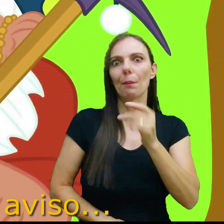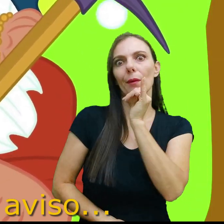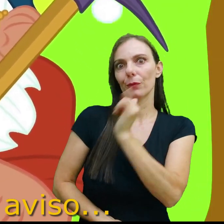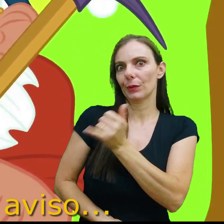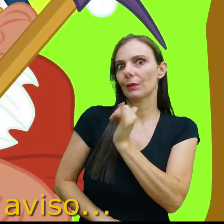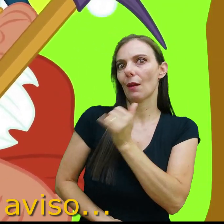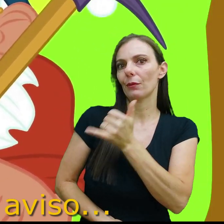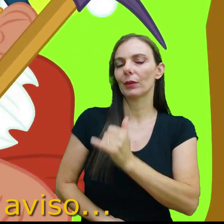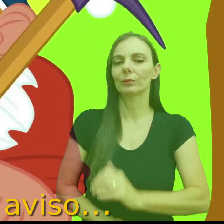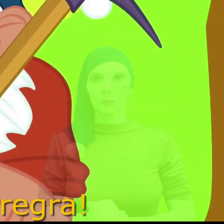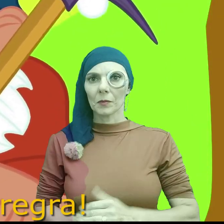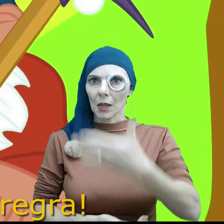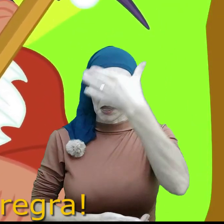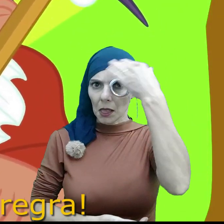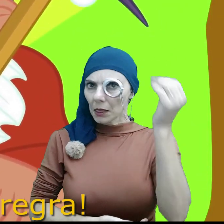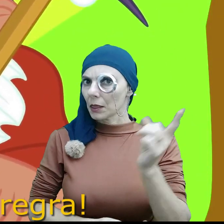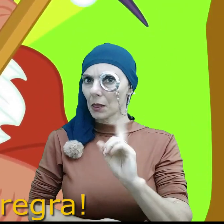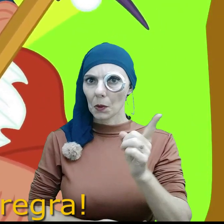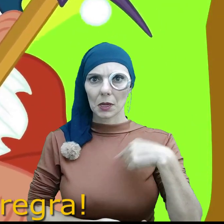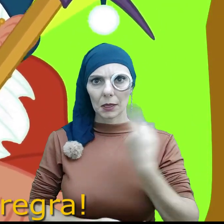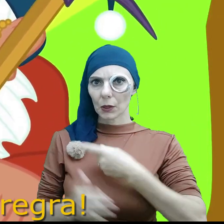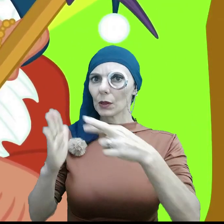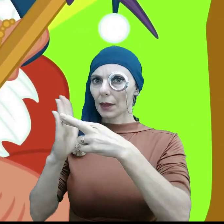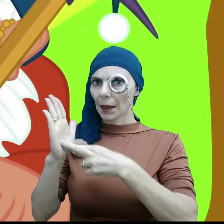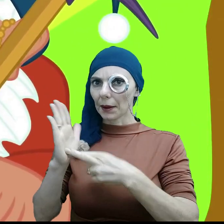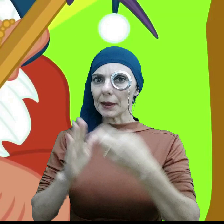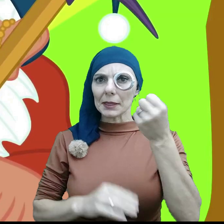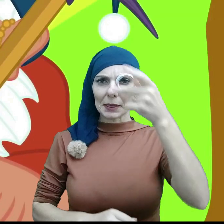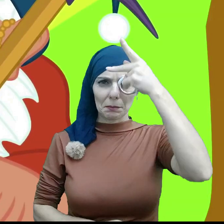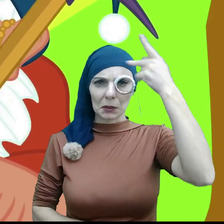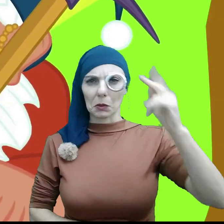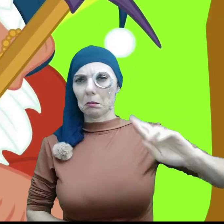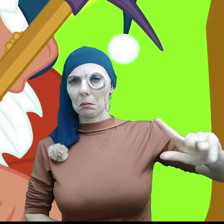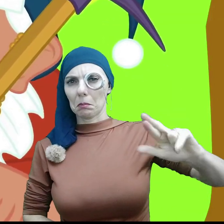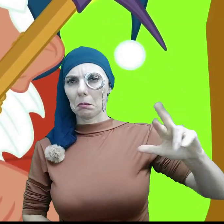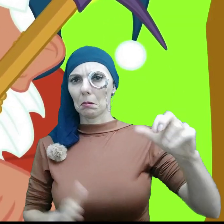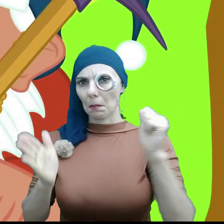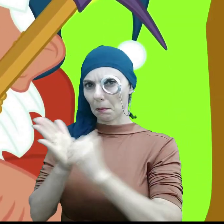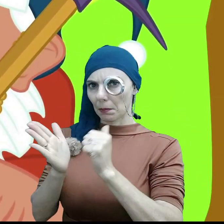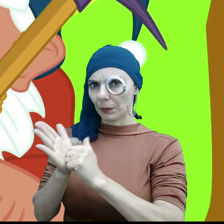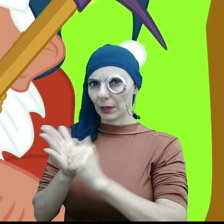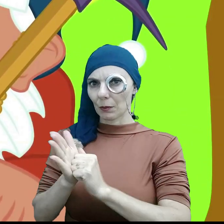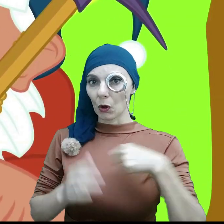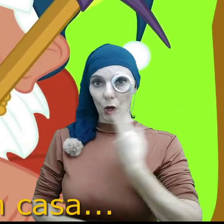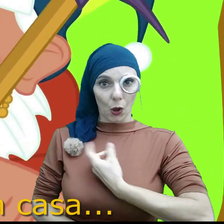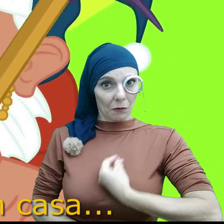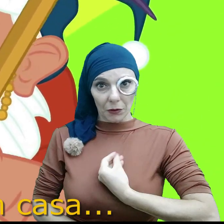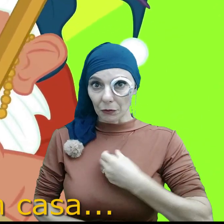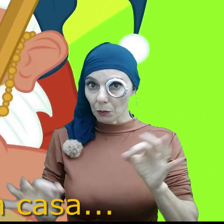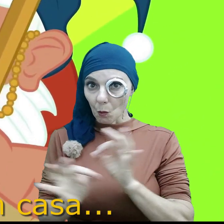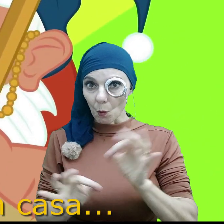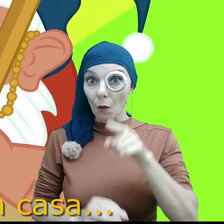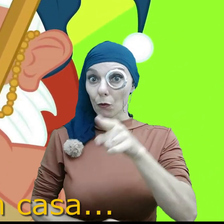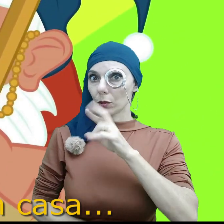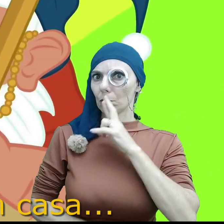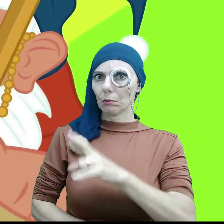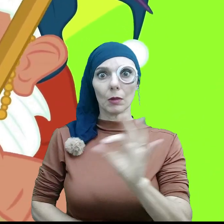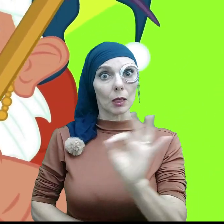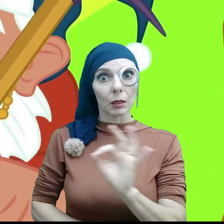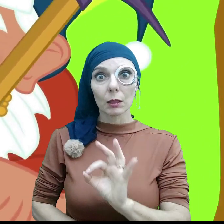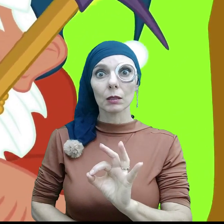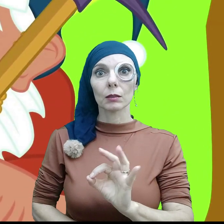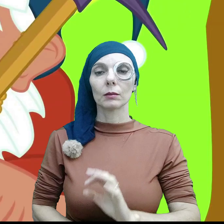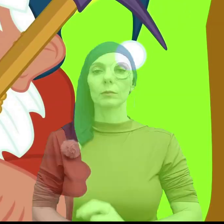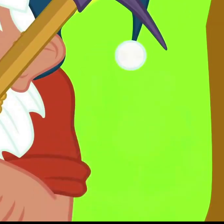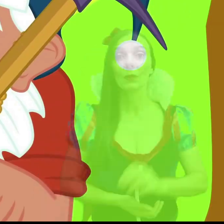repetia seu aviso. Não se esqueça da nossa regra. Se algum estranho tocar na porta, quando não estivermos em